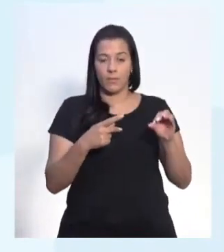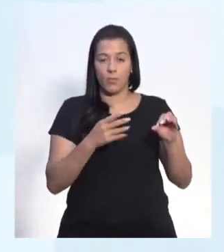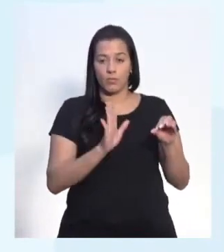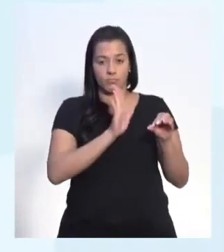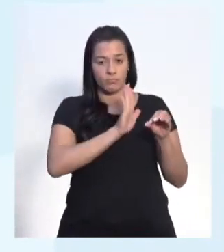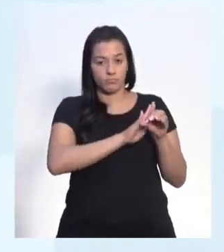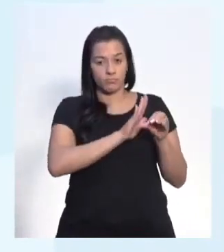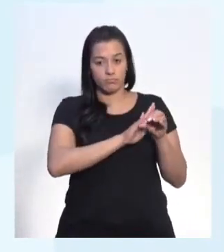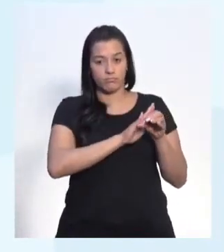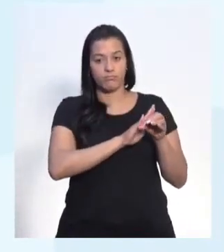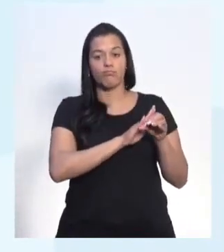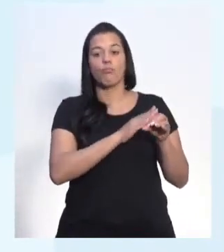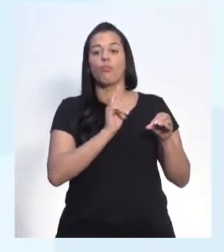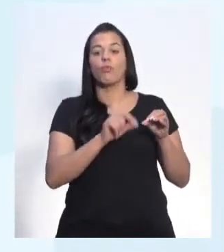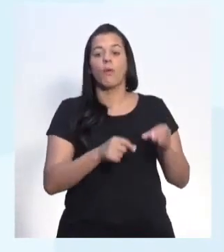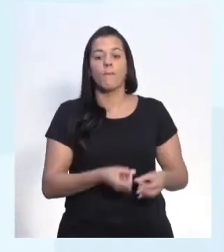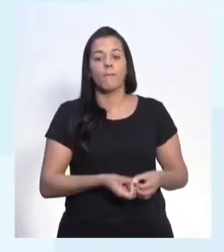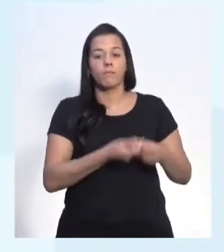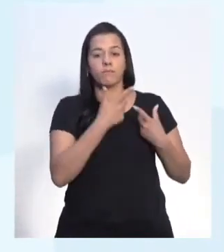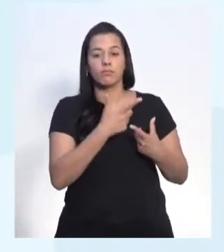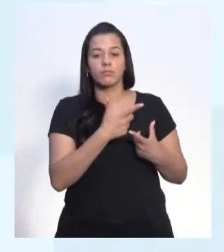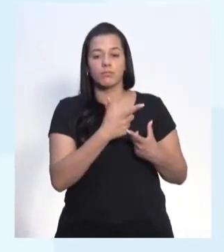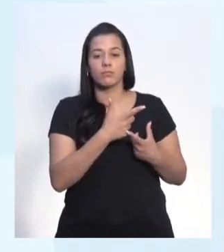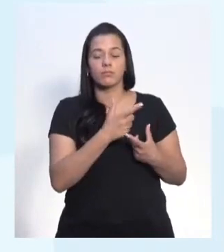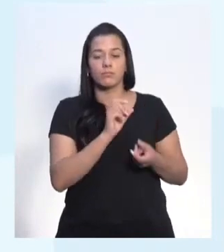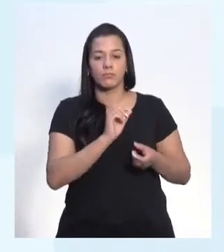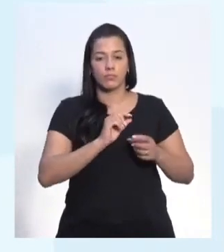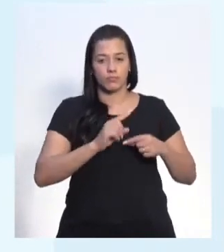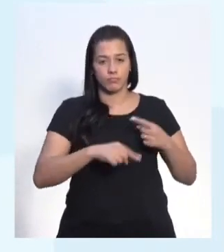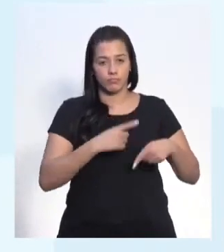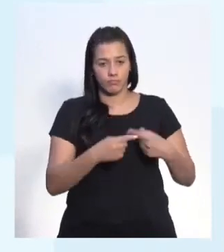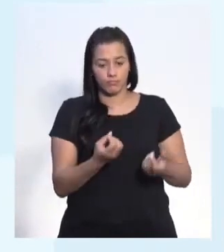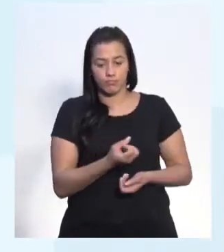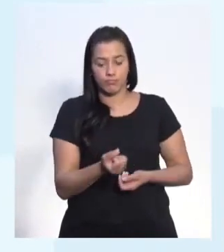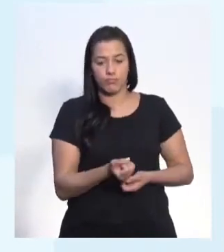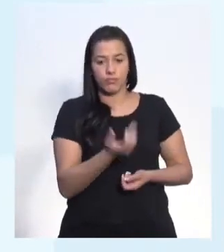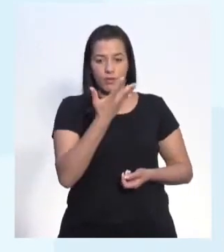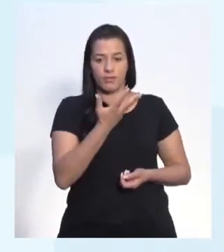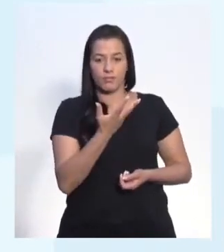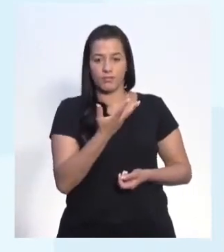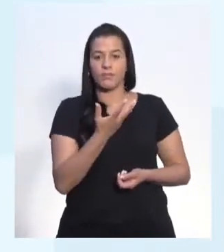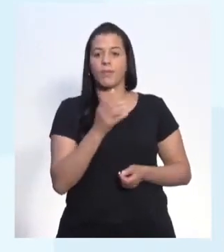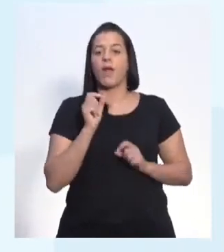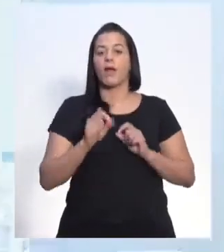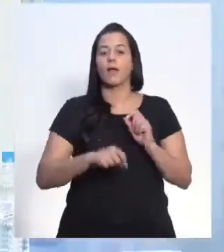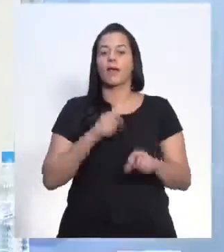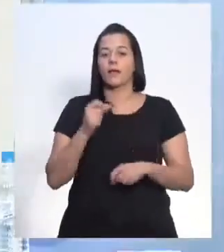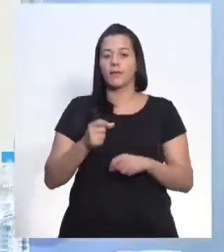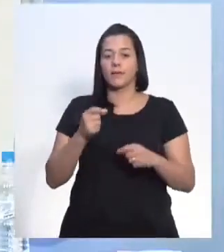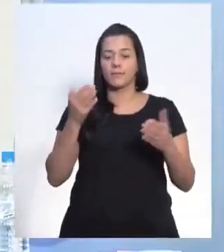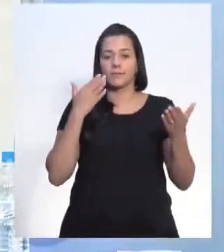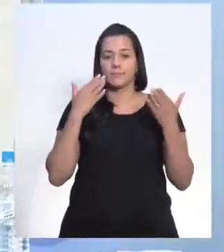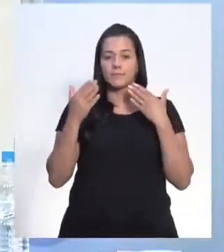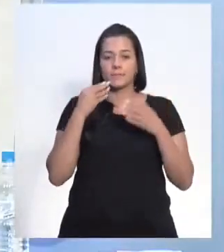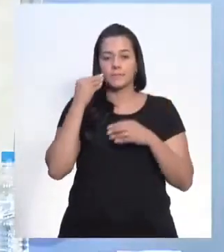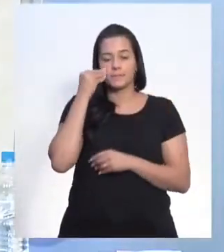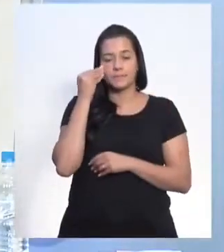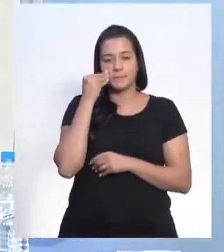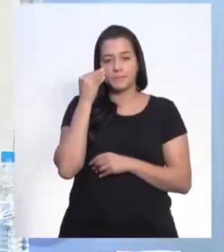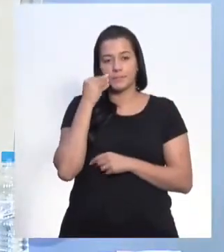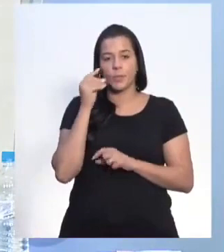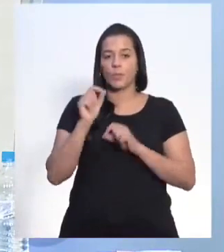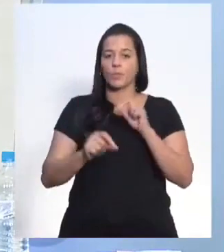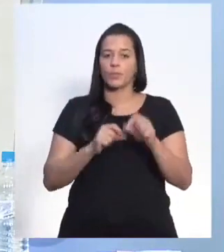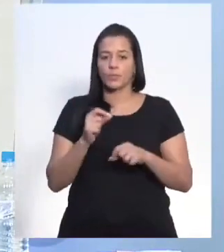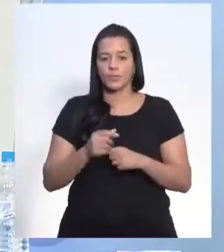cima no lançamento de um dado não viciado? Então o nosso experimento aleatório é lançar um dado não